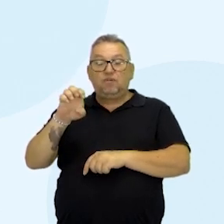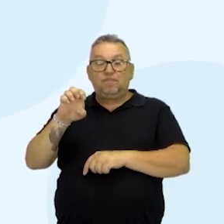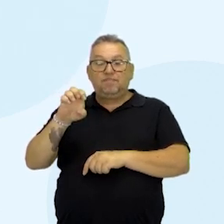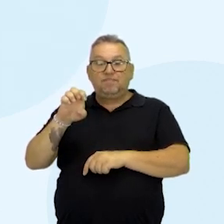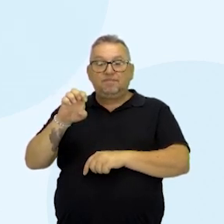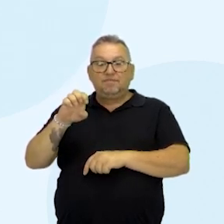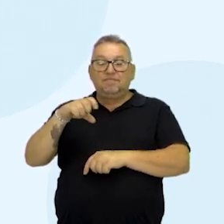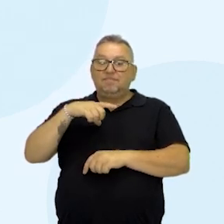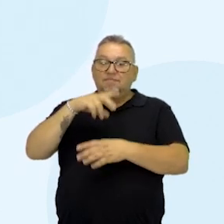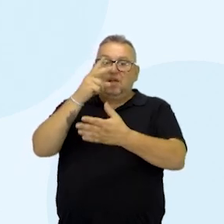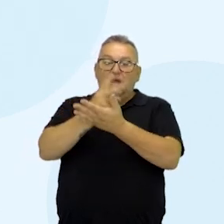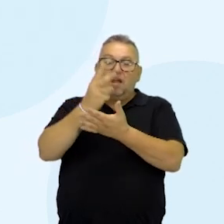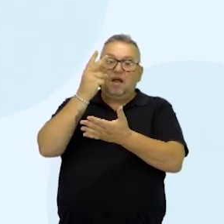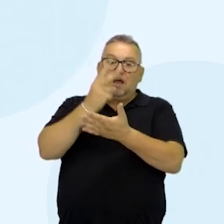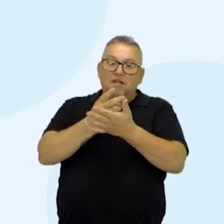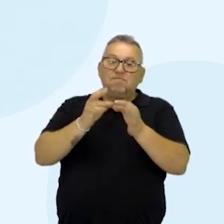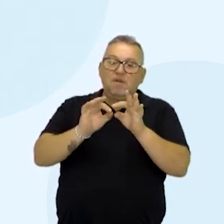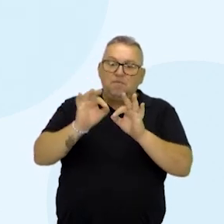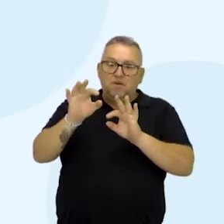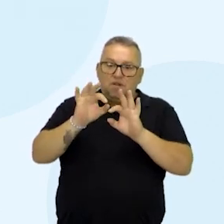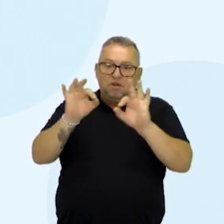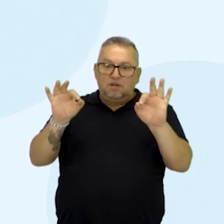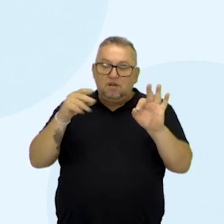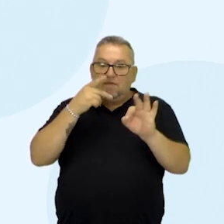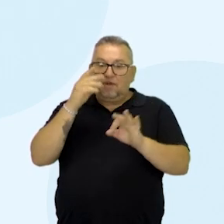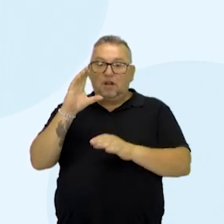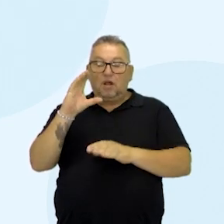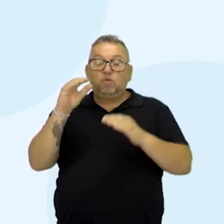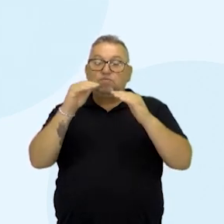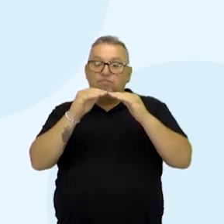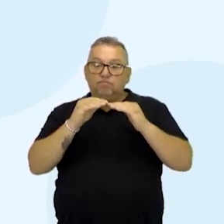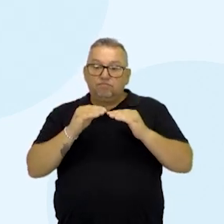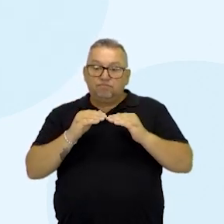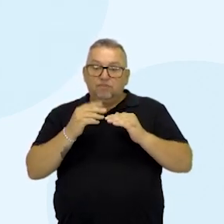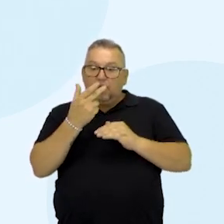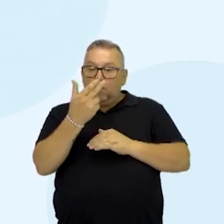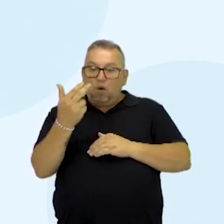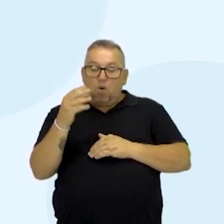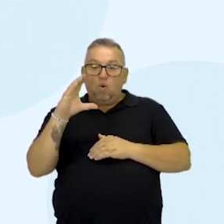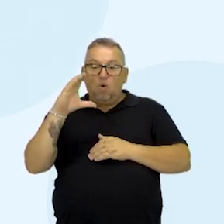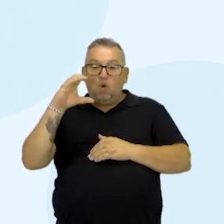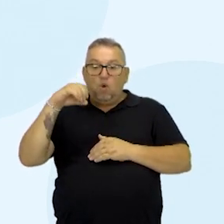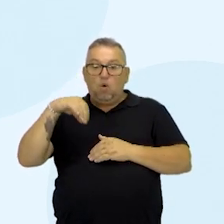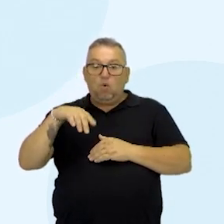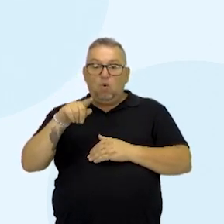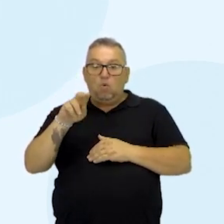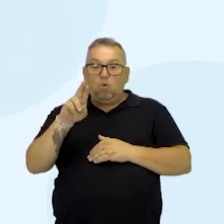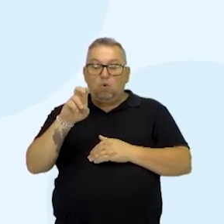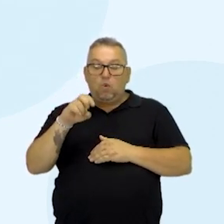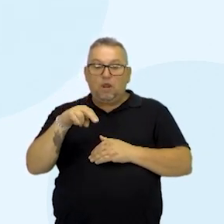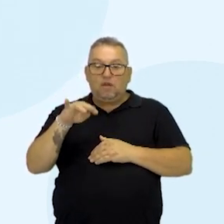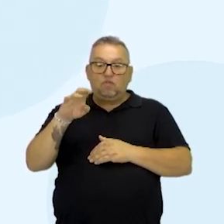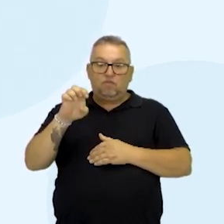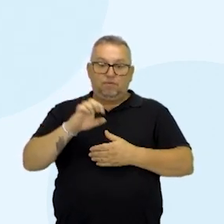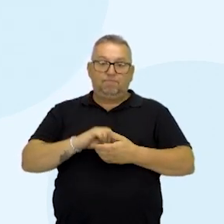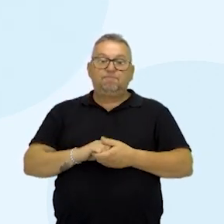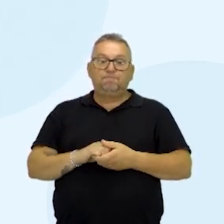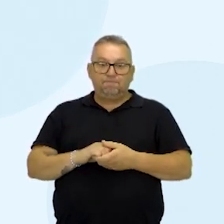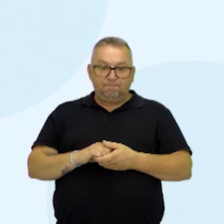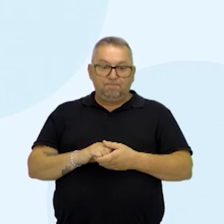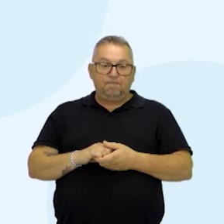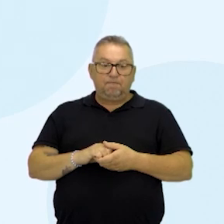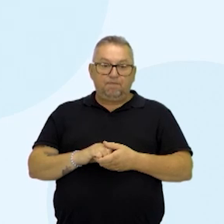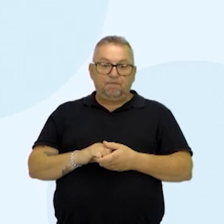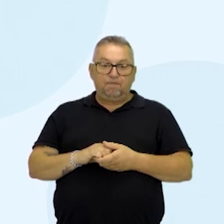tem a mesma medida, a gente chama de congruente, né? Então, ó, veja, entre os paralelogramos nós temos o losango, o quadrado e